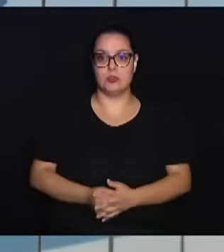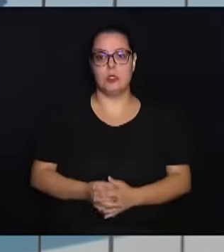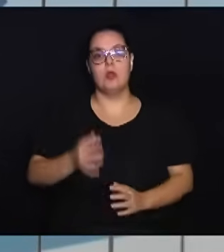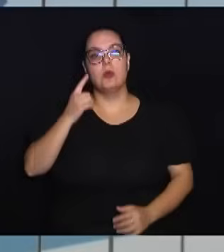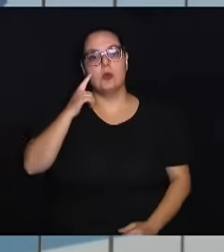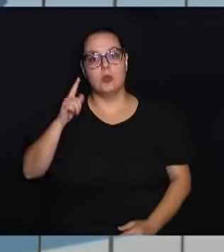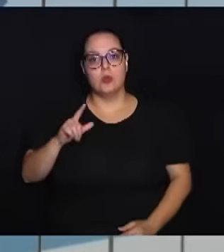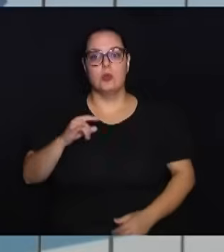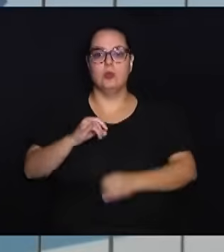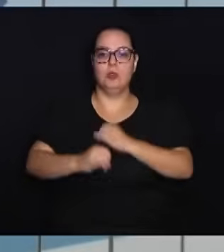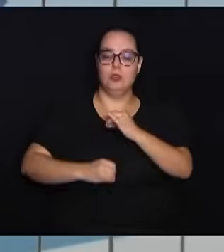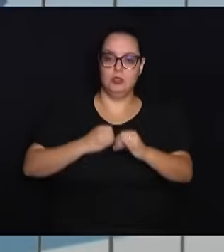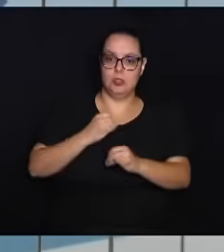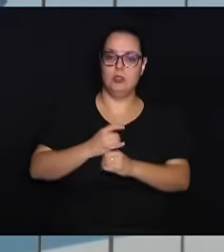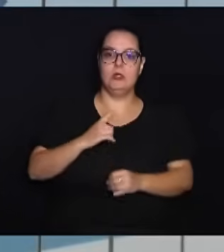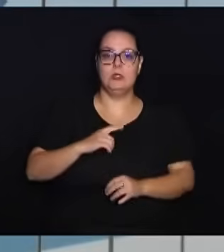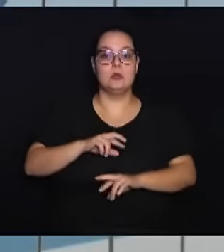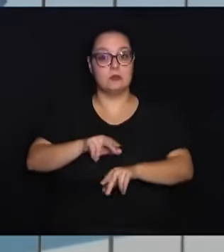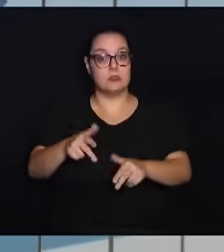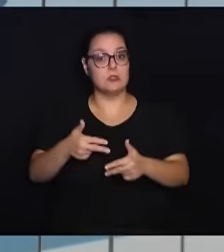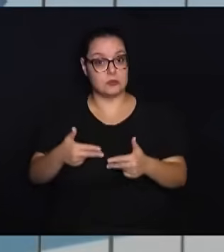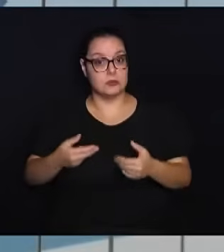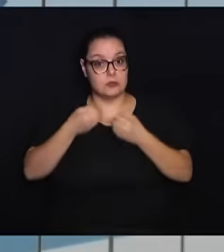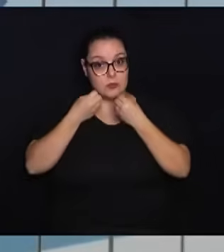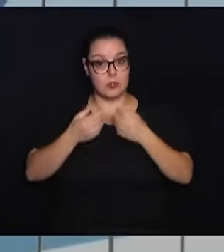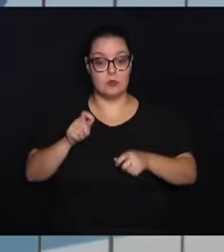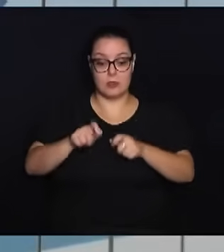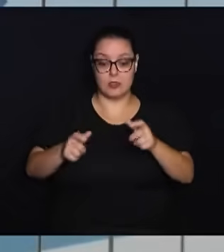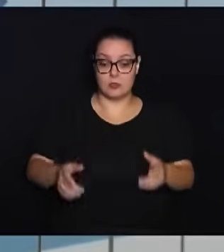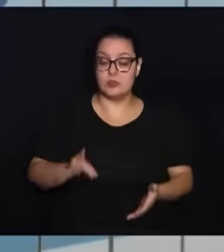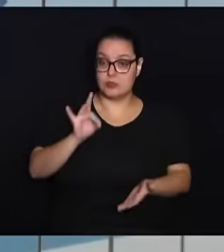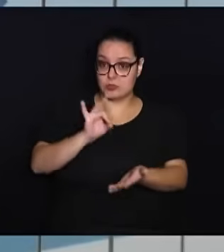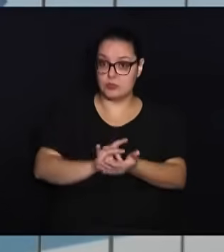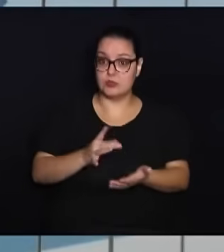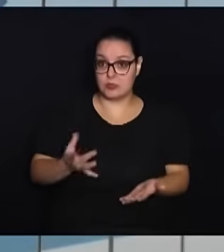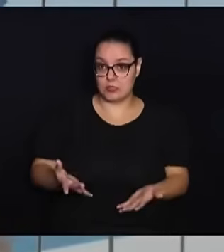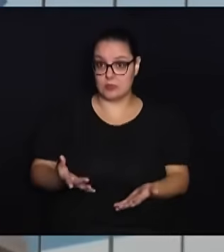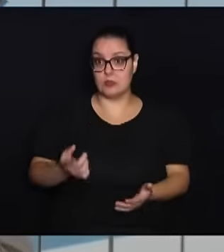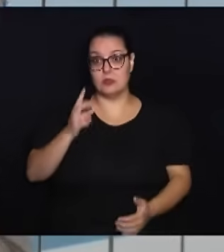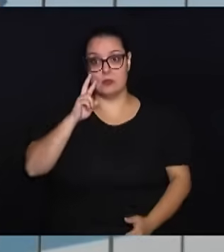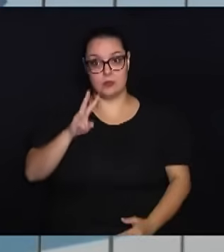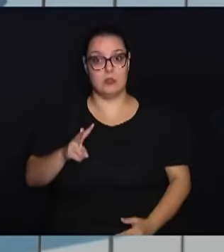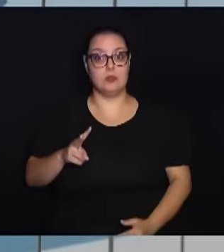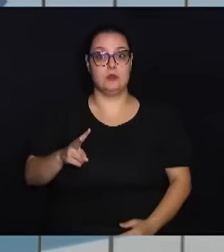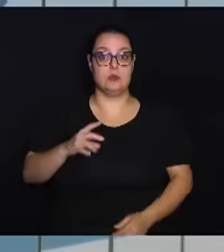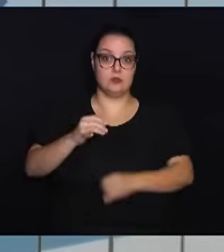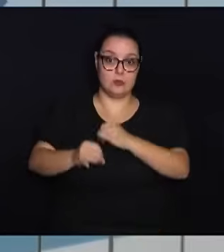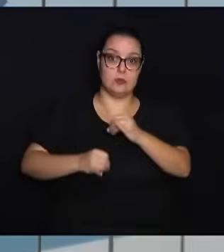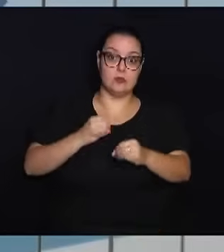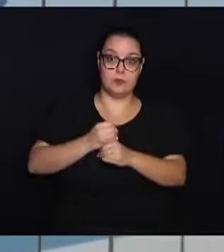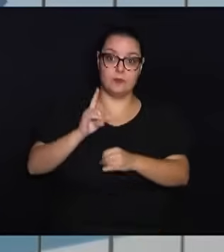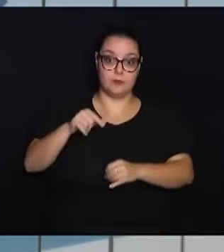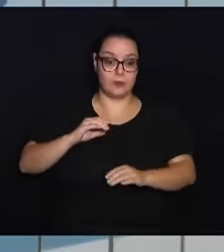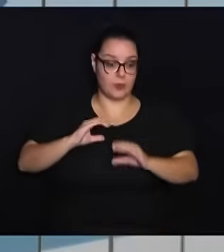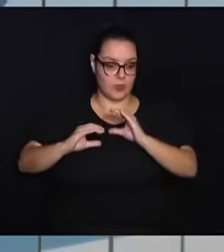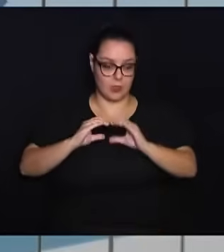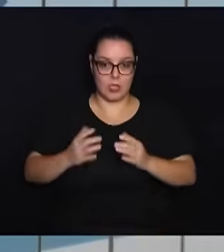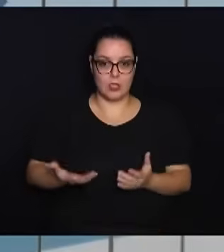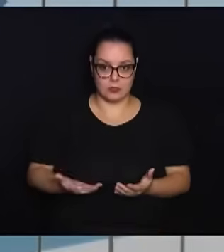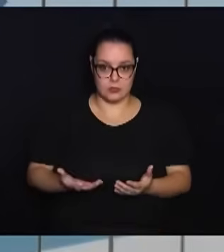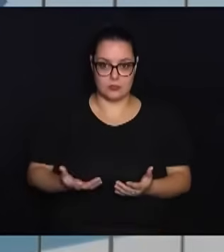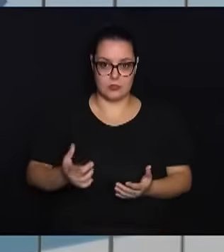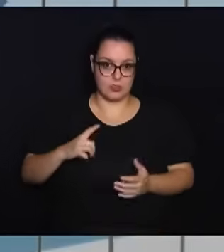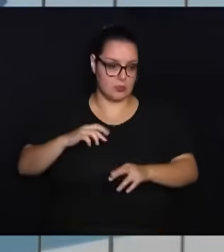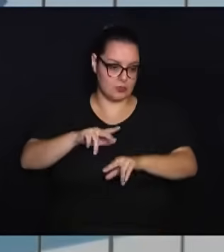na internet também tem muita coisa boa, muitas pessoas que, de fato, eu vejo que a internet é um grande canal de comunicação e tem